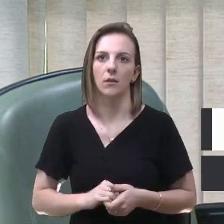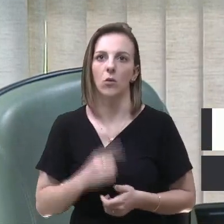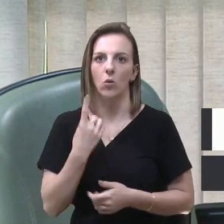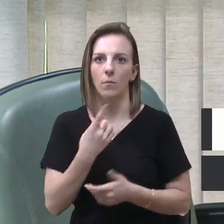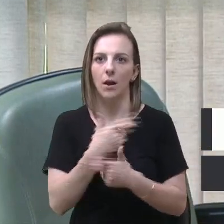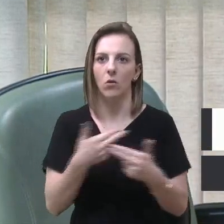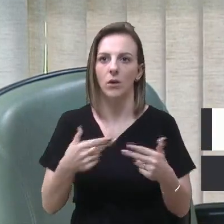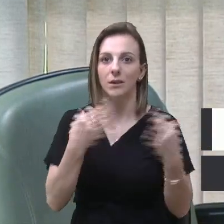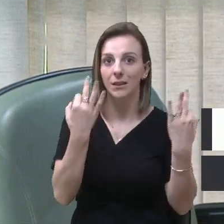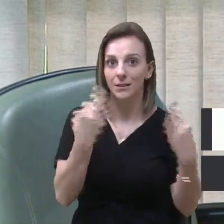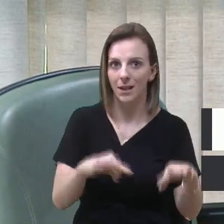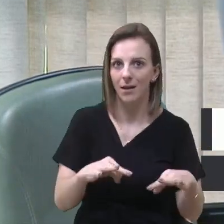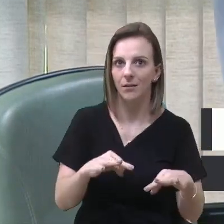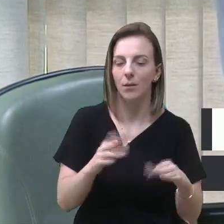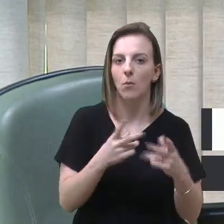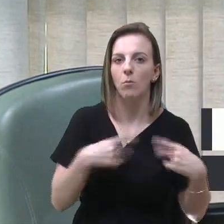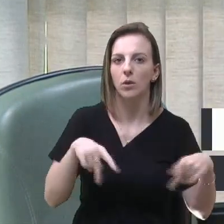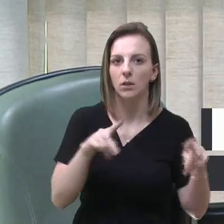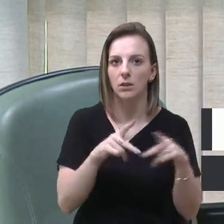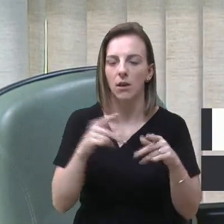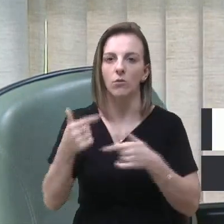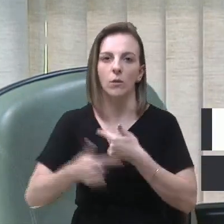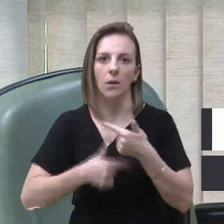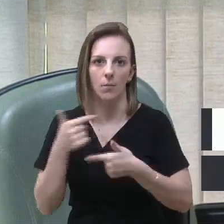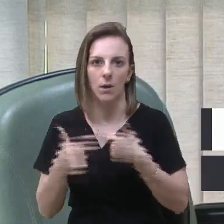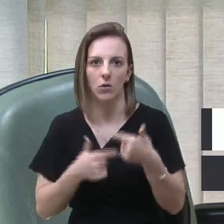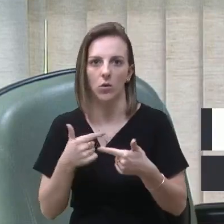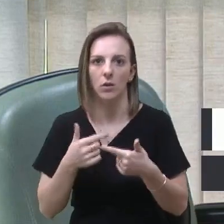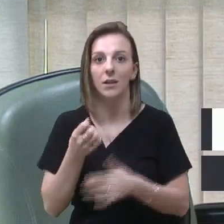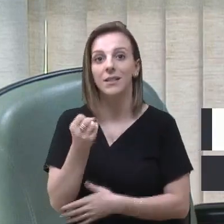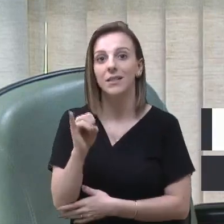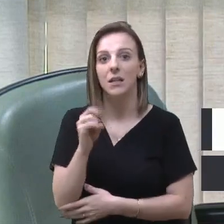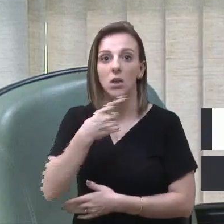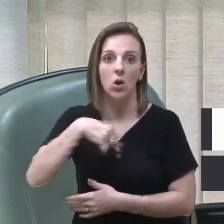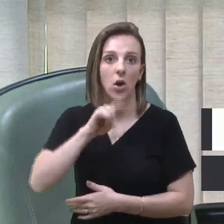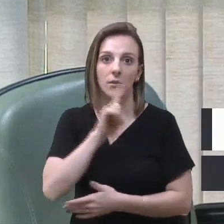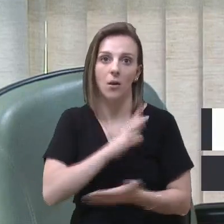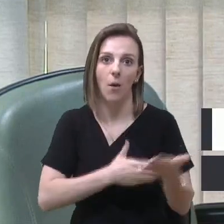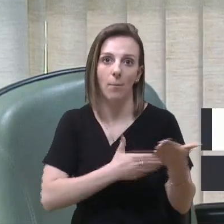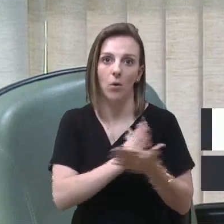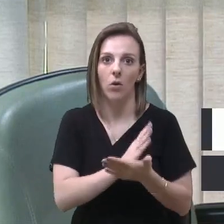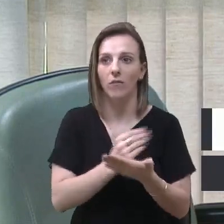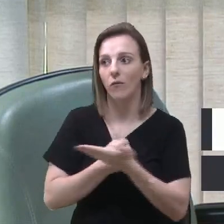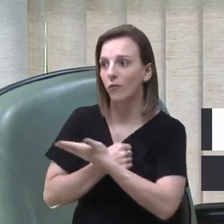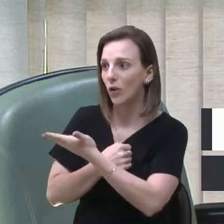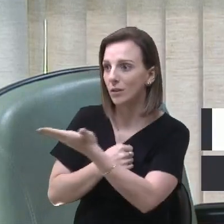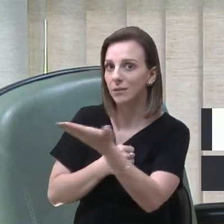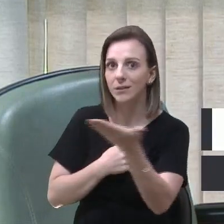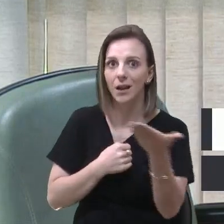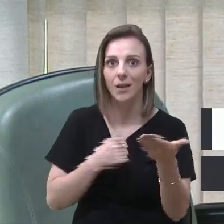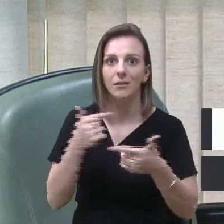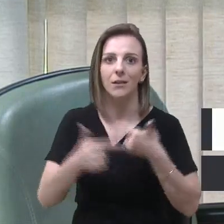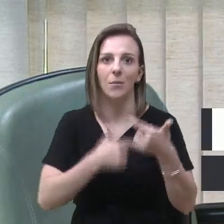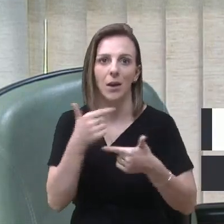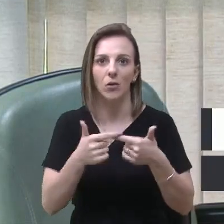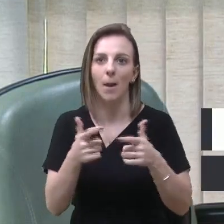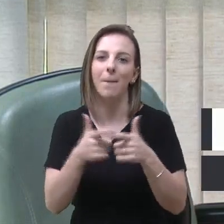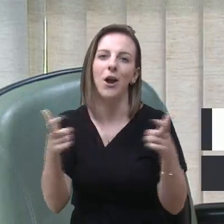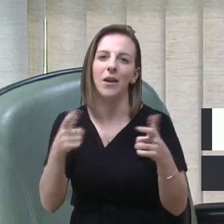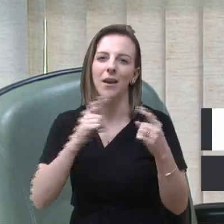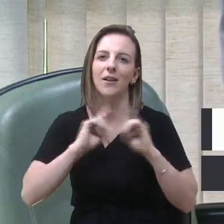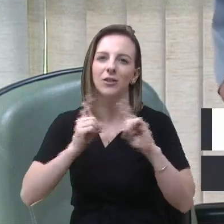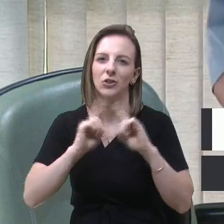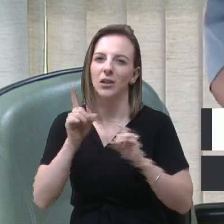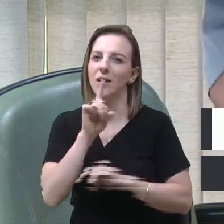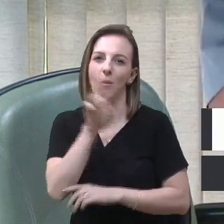trabalhador. Se nós não aprovar o subsídio, vocês, trabalhadores, que a maioria de quem critica não pega ônibus, vai ter que puxar a